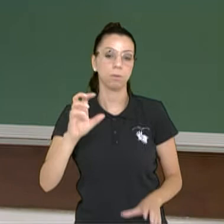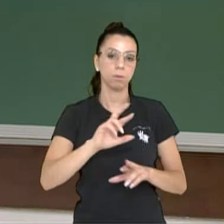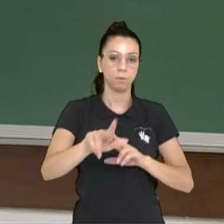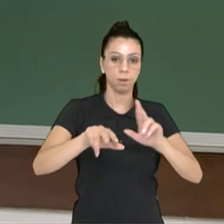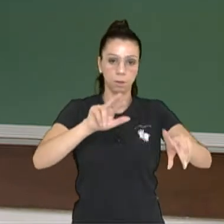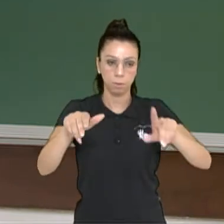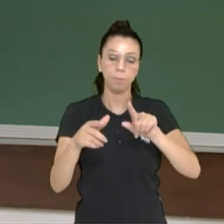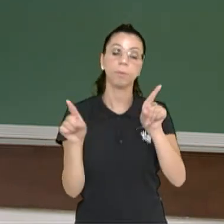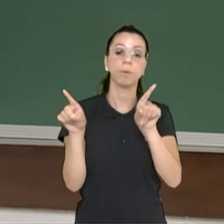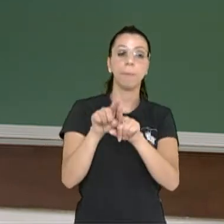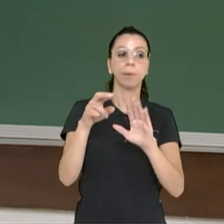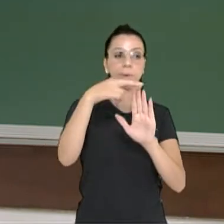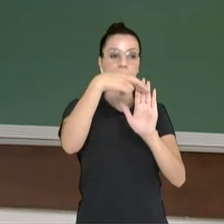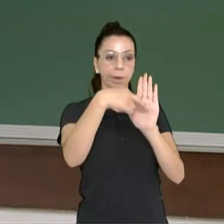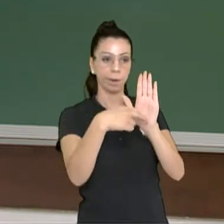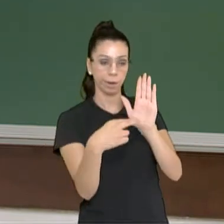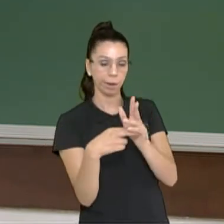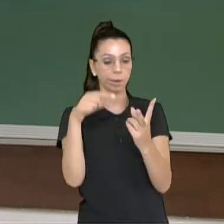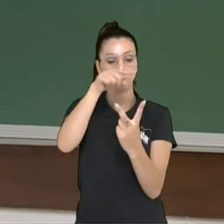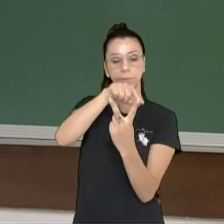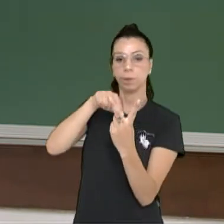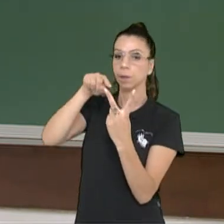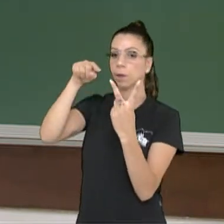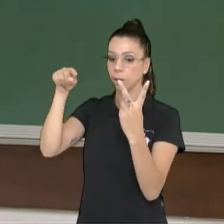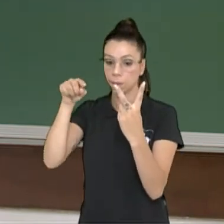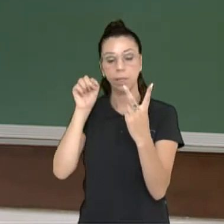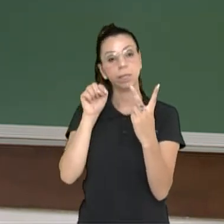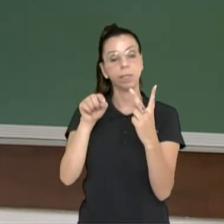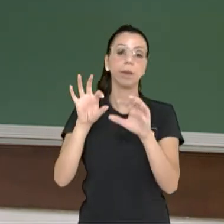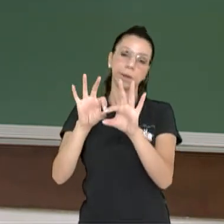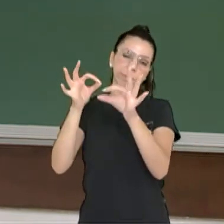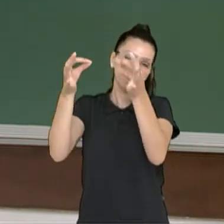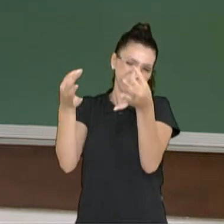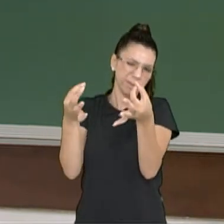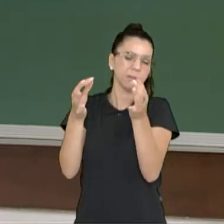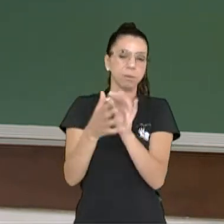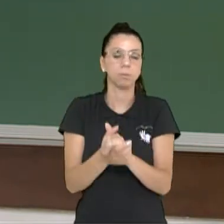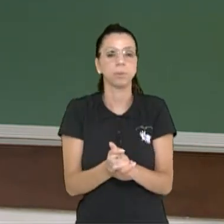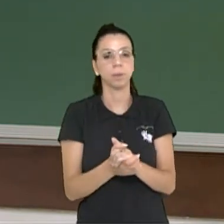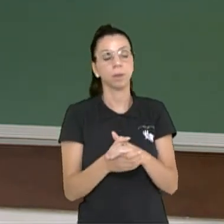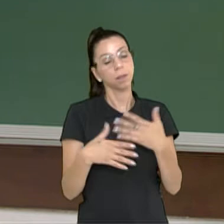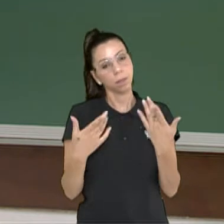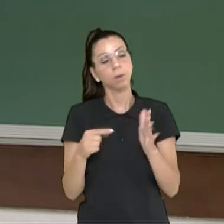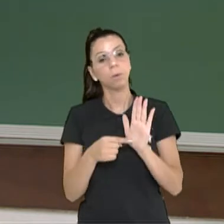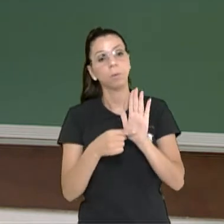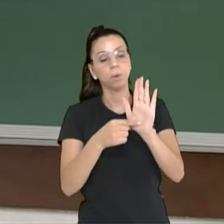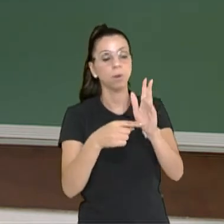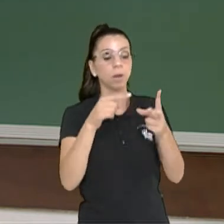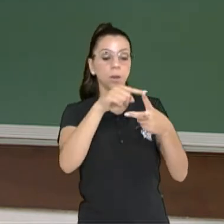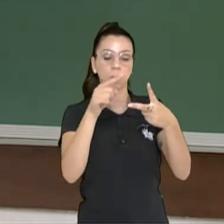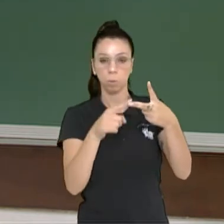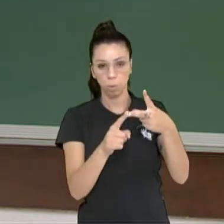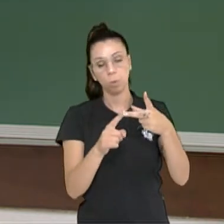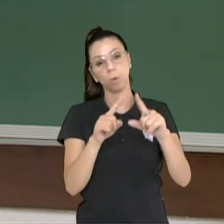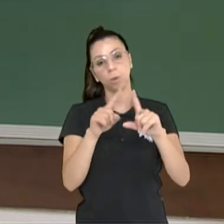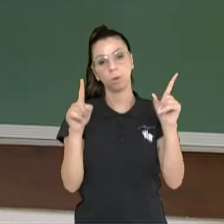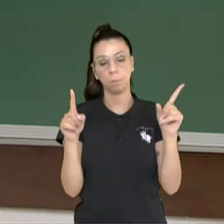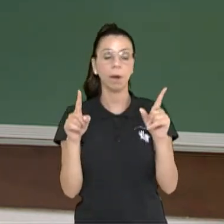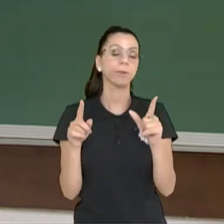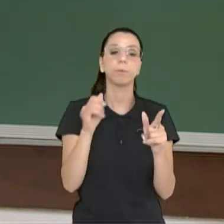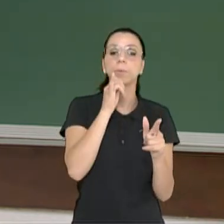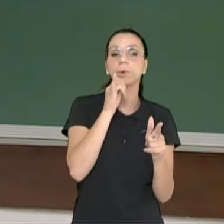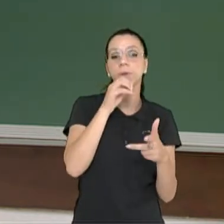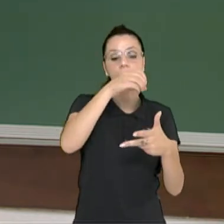utilizem a regra da raiz, que é bem mais simples, tá? Eu deixei as duas porque se aparece isso para vocês no teste de Enem e você nunca viu